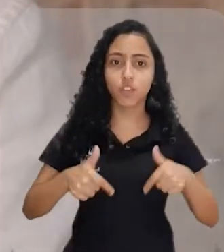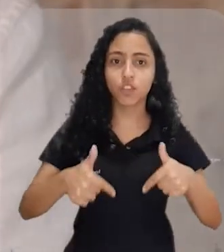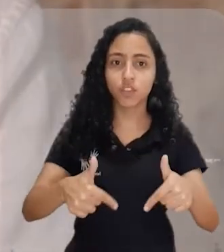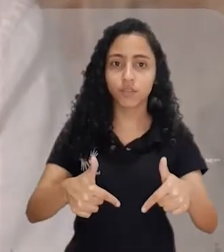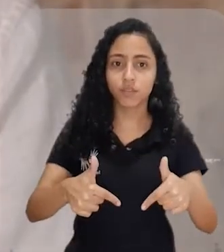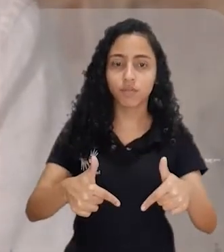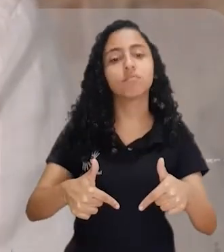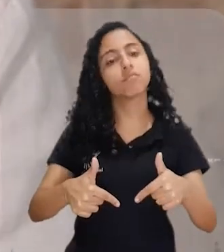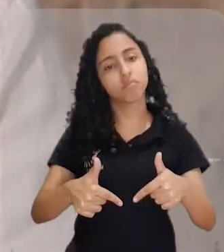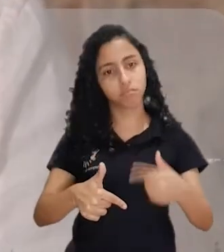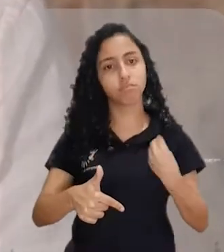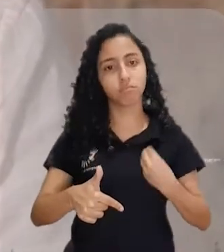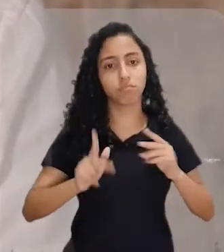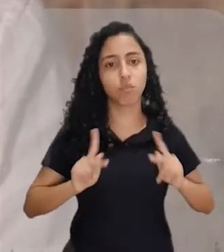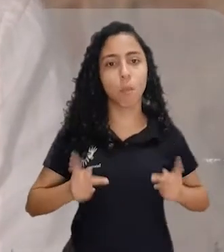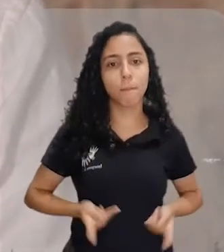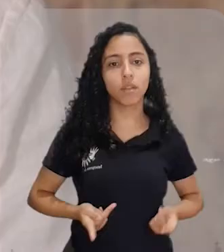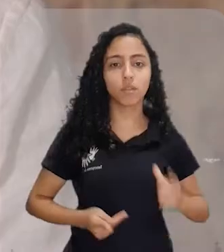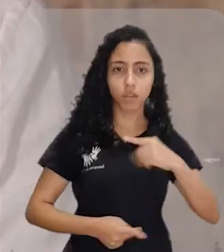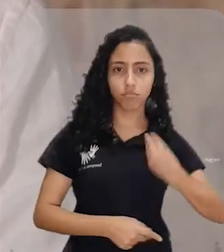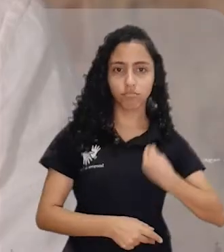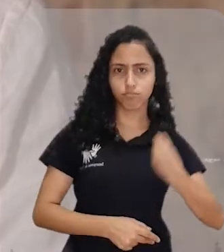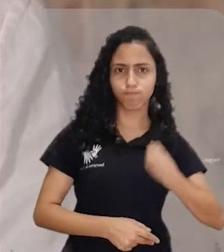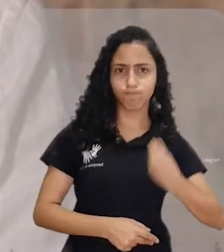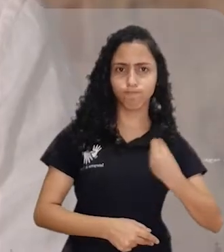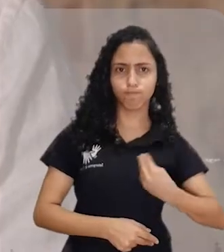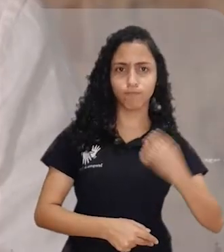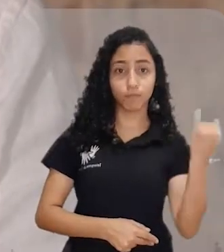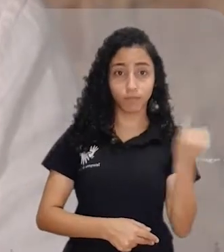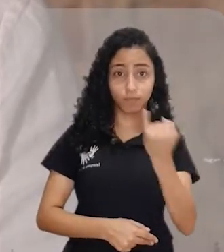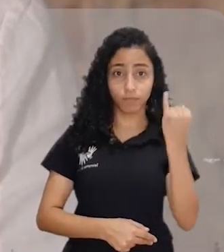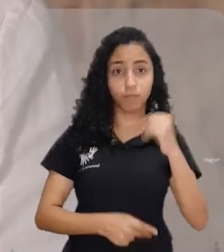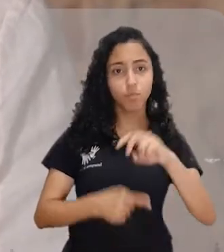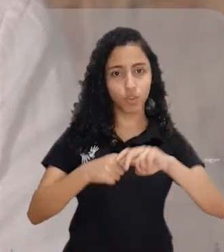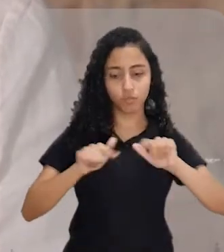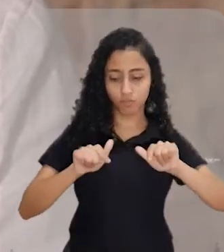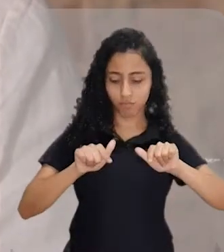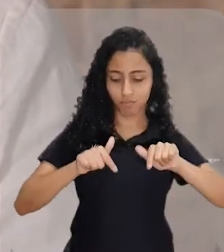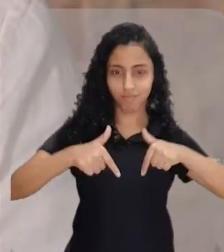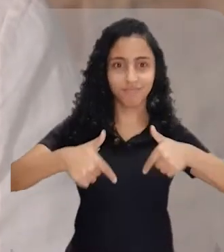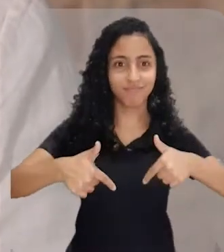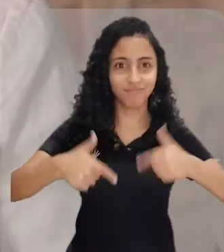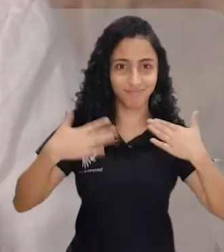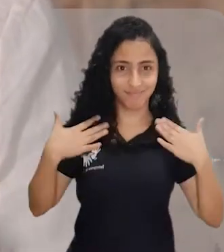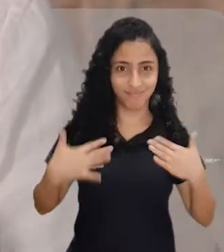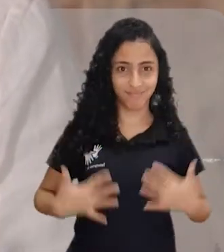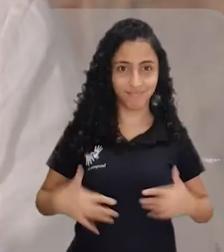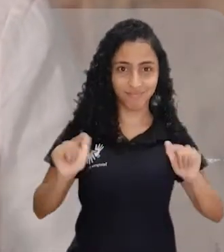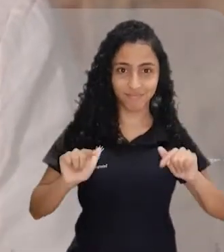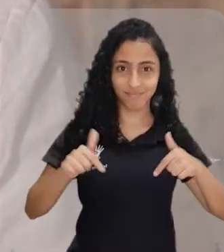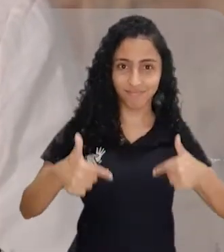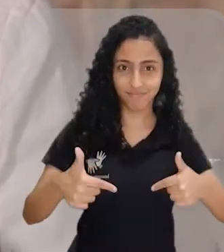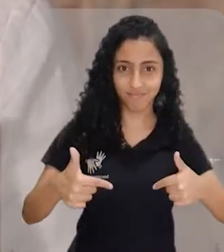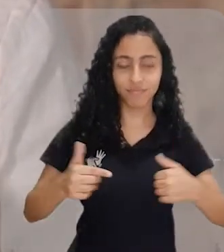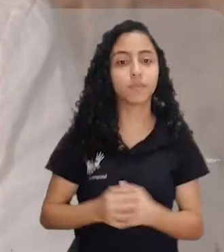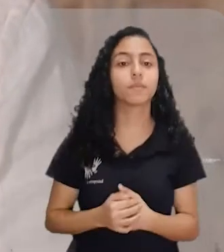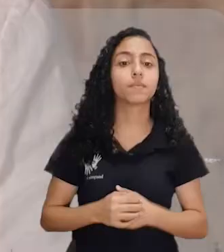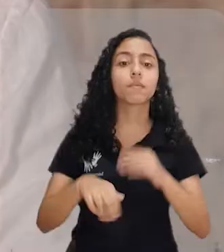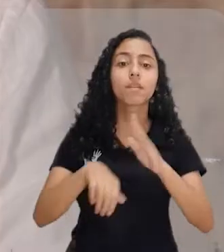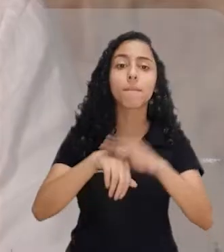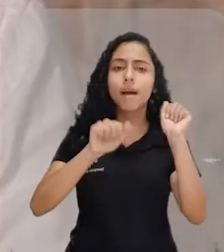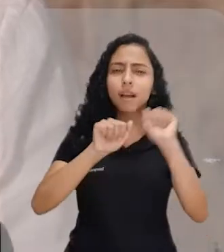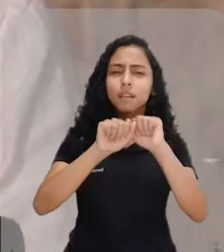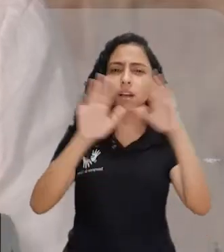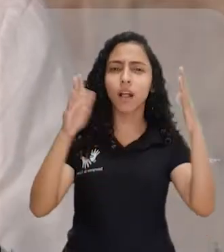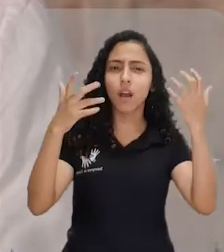as técnicas de restauração ativa, onde aí sim o homem tem uma participação muito importante, por isso que ela é chamada de restauração